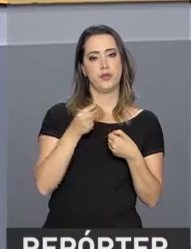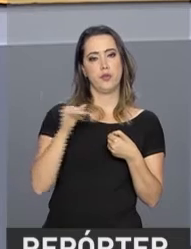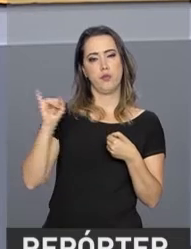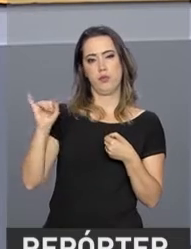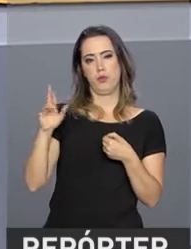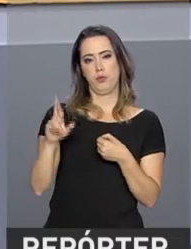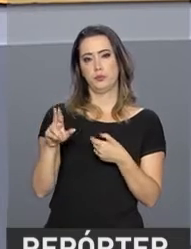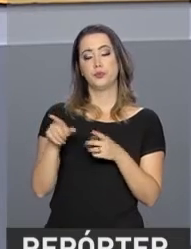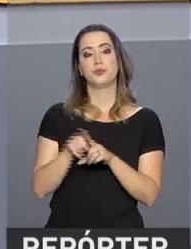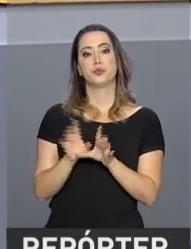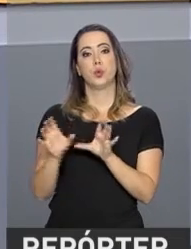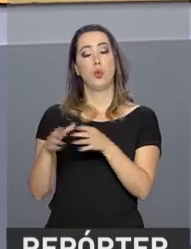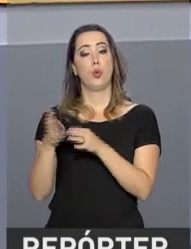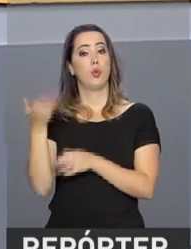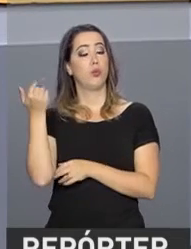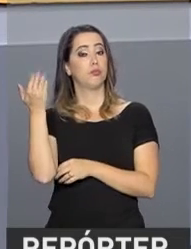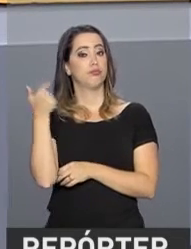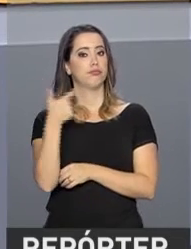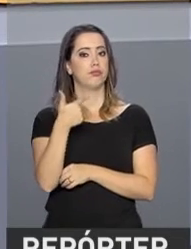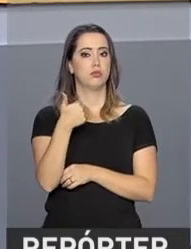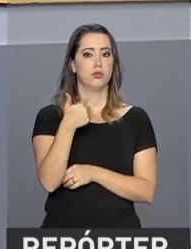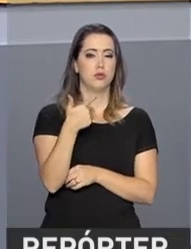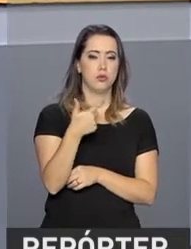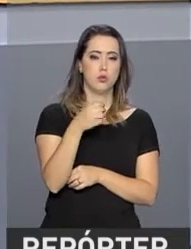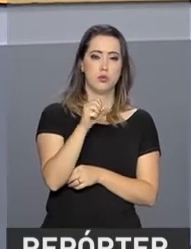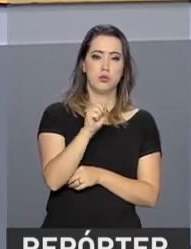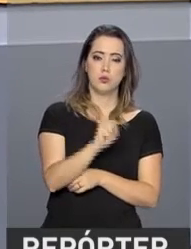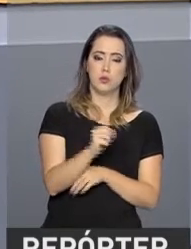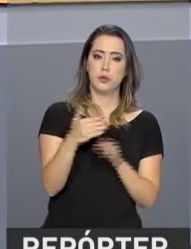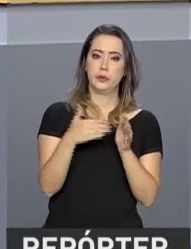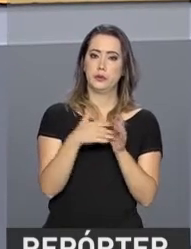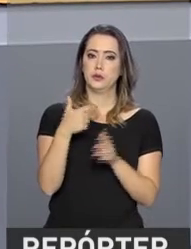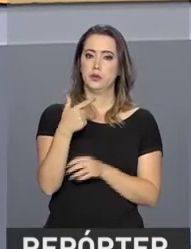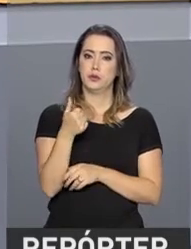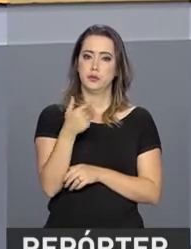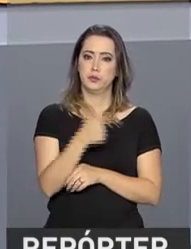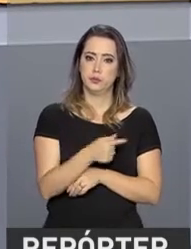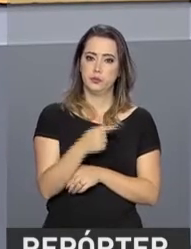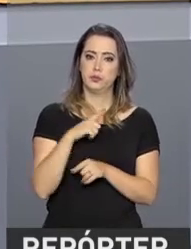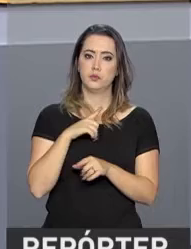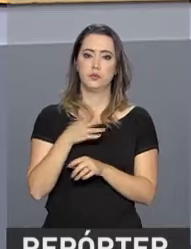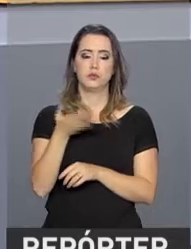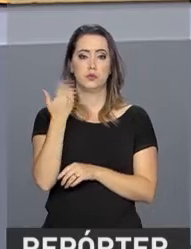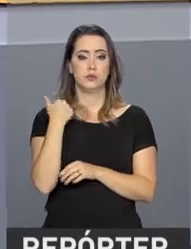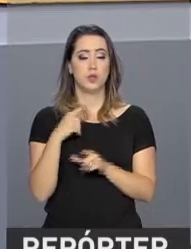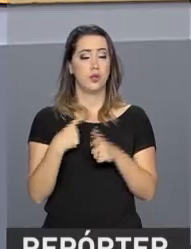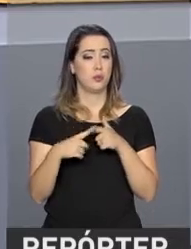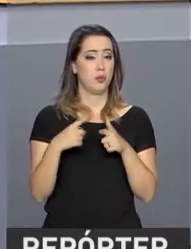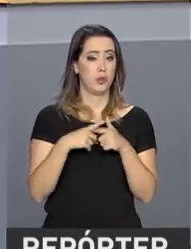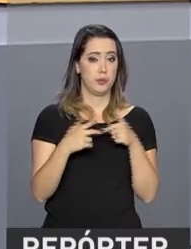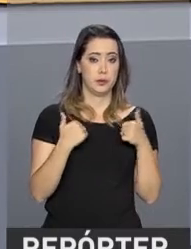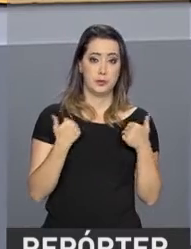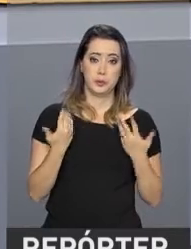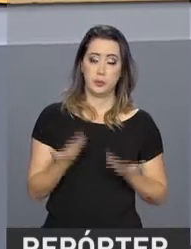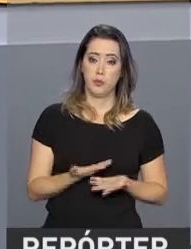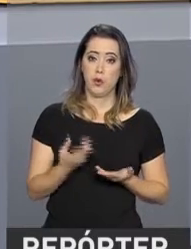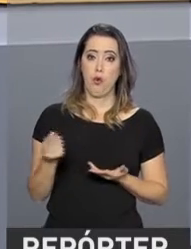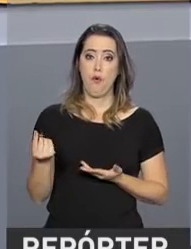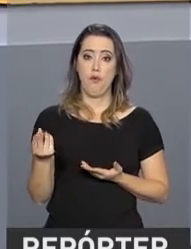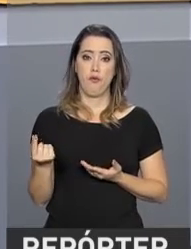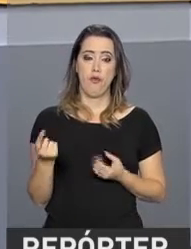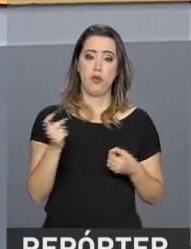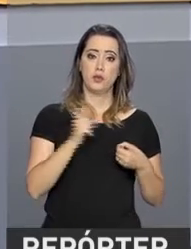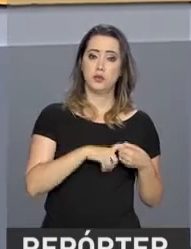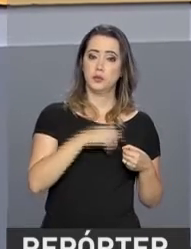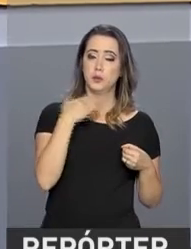lote contempla declarações referentes aos exercícios de 2008 a 2017 que deixaram a malha fina. O